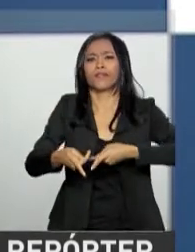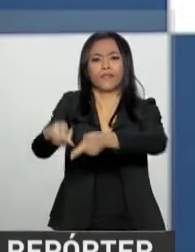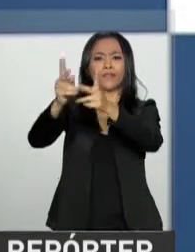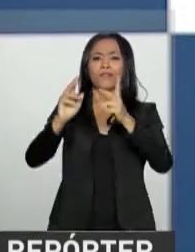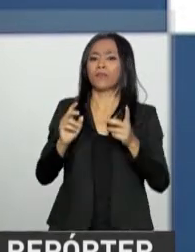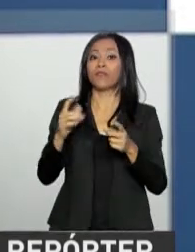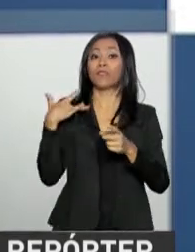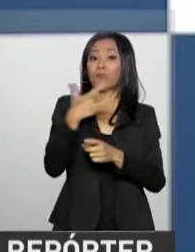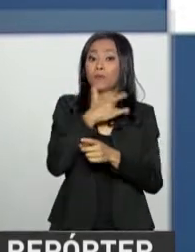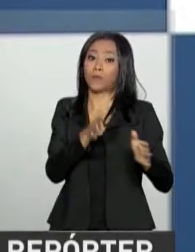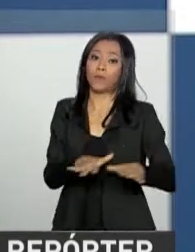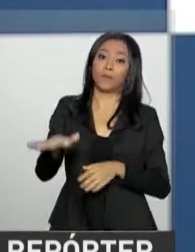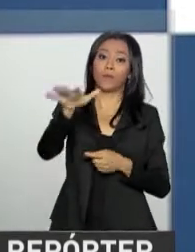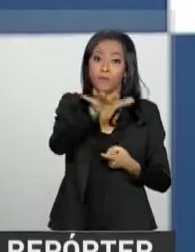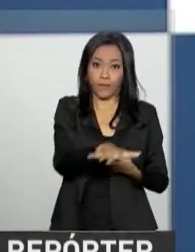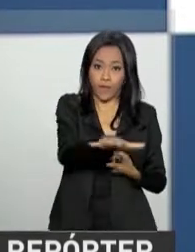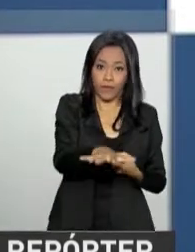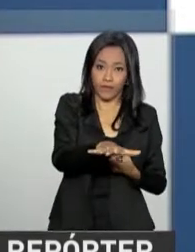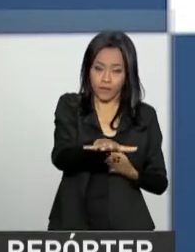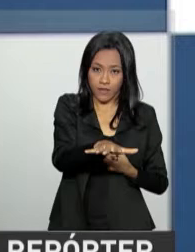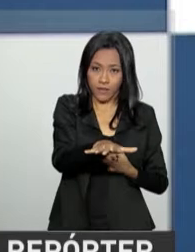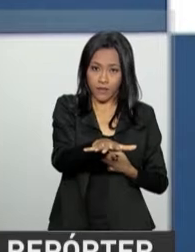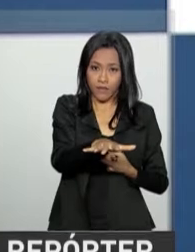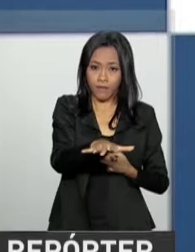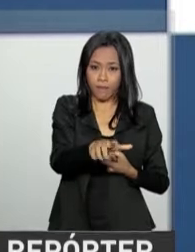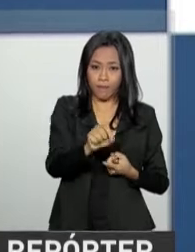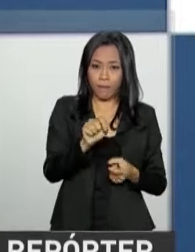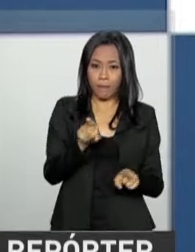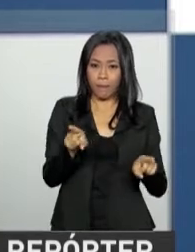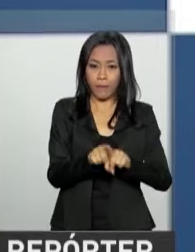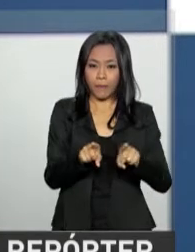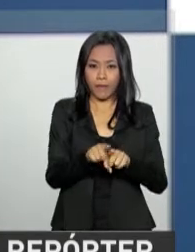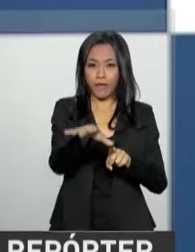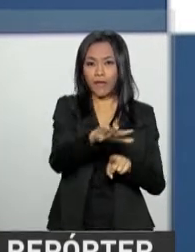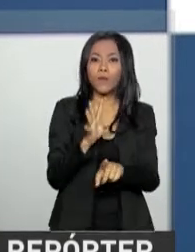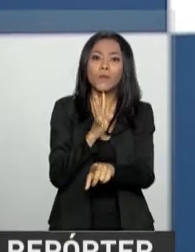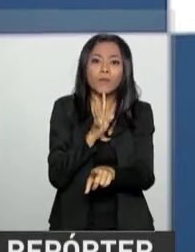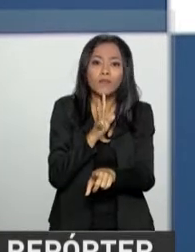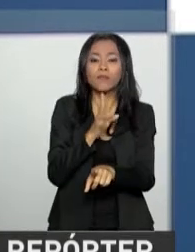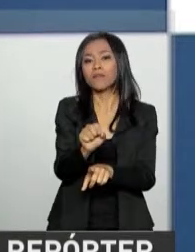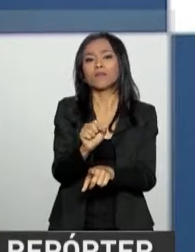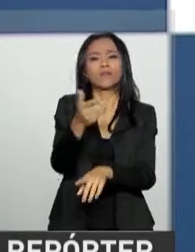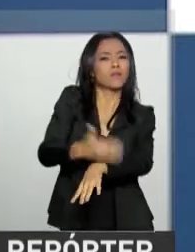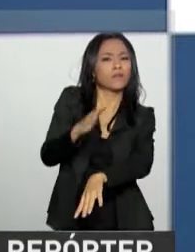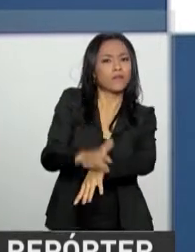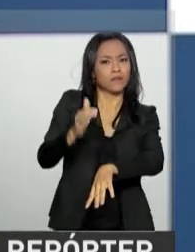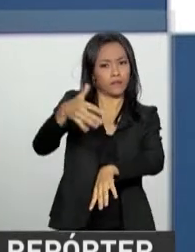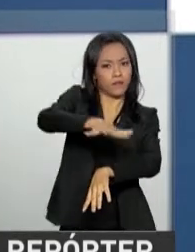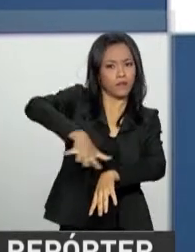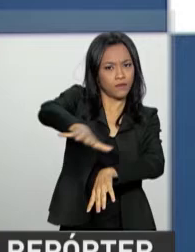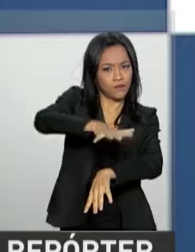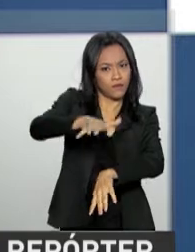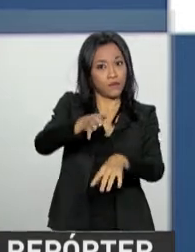saúde. Ele também vai para compartilhamento de conhecimento através de sessões de capacitação